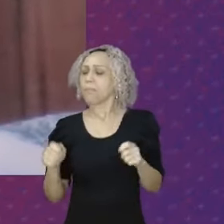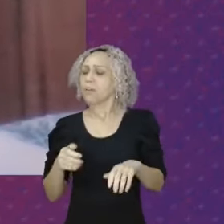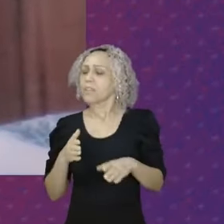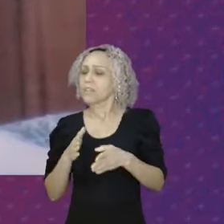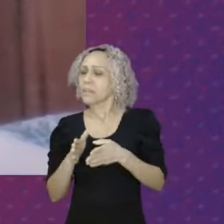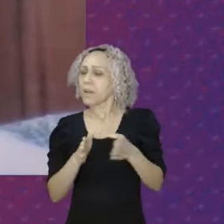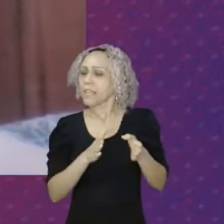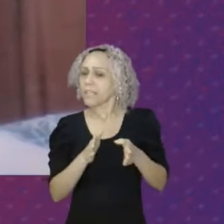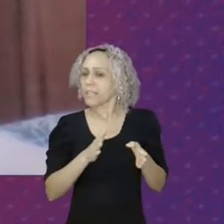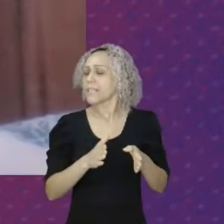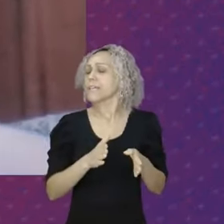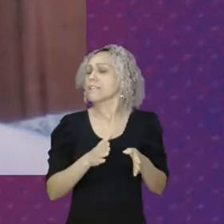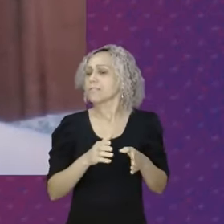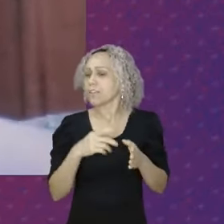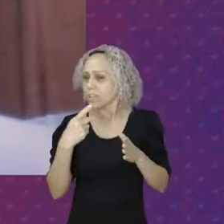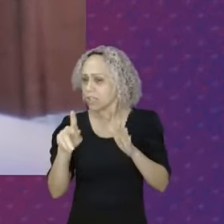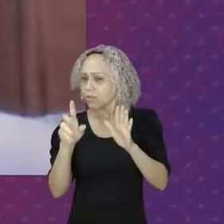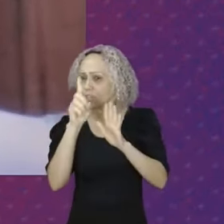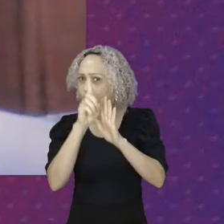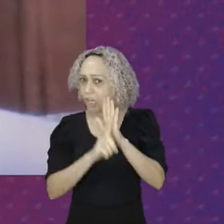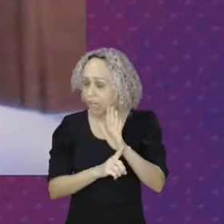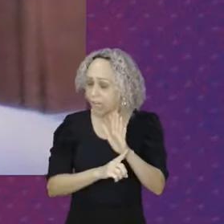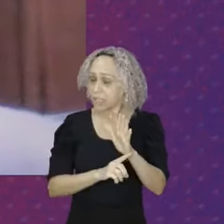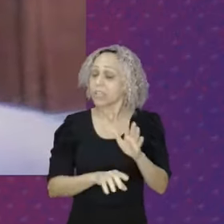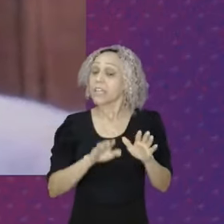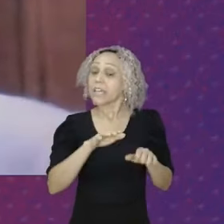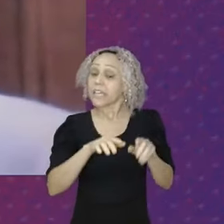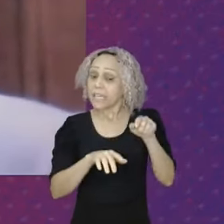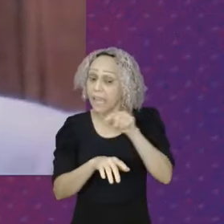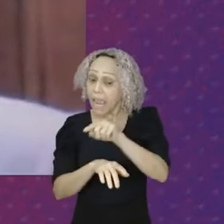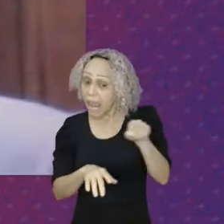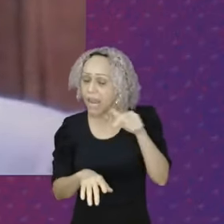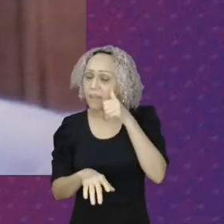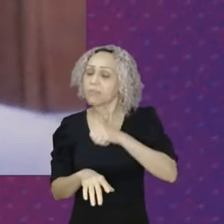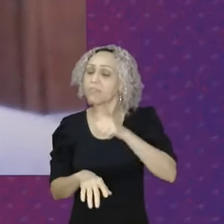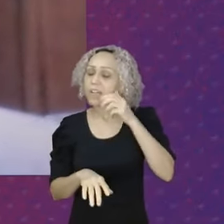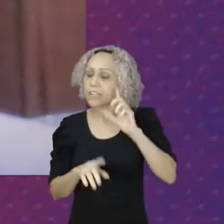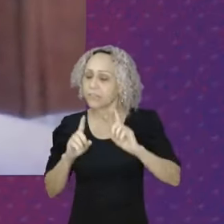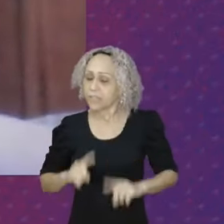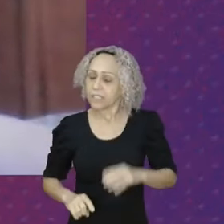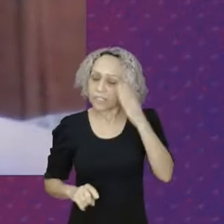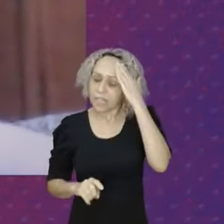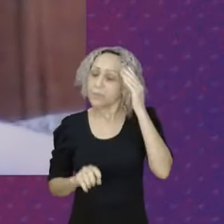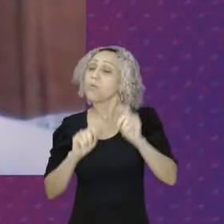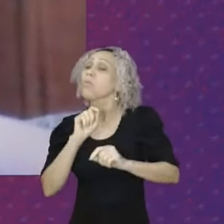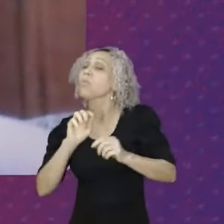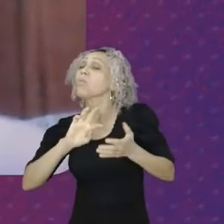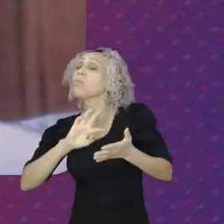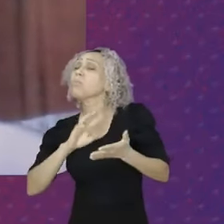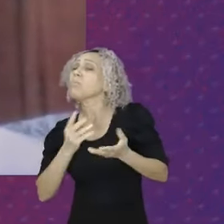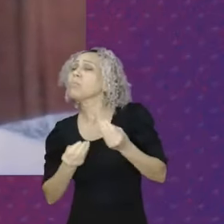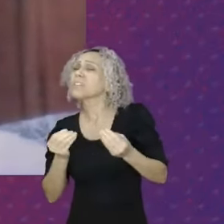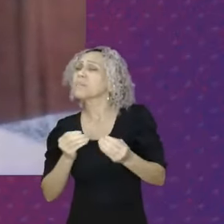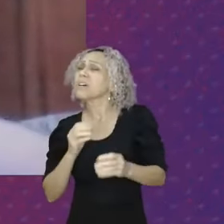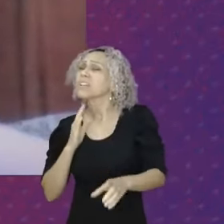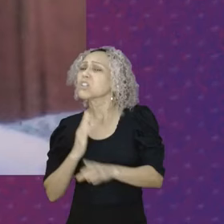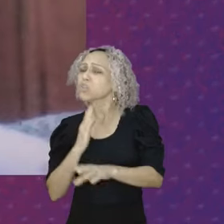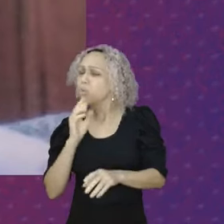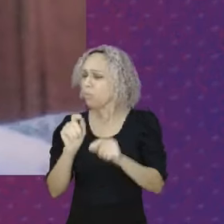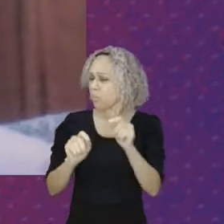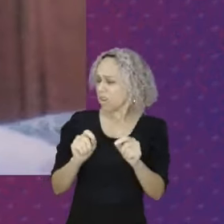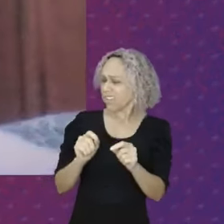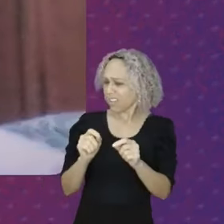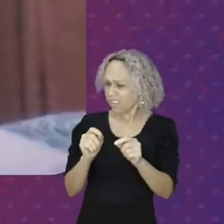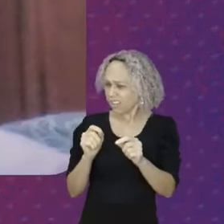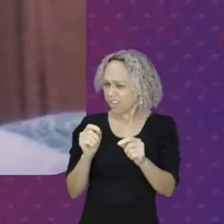o que é e conscientizá-las o que que é violência doméstica porque a gente sabe que até mulheres sem deficiência tem dificuldade de identificar que ela tá sofrendo violência